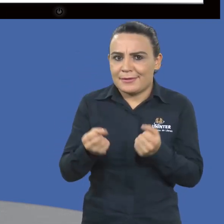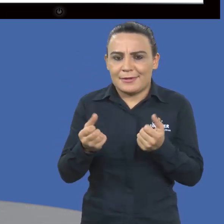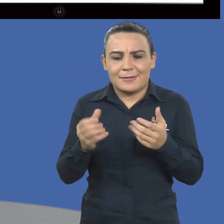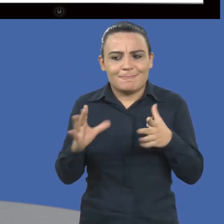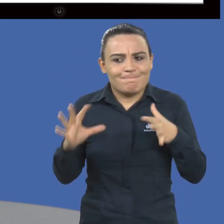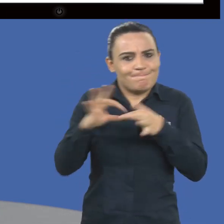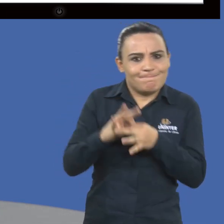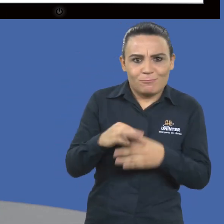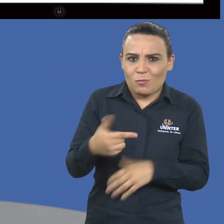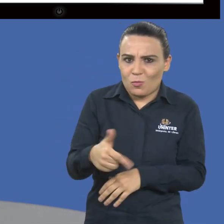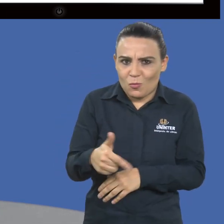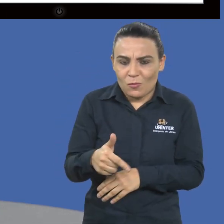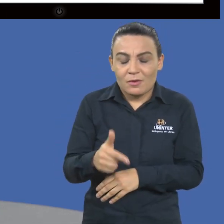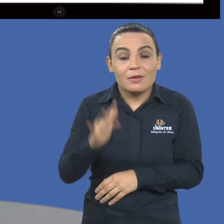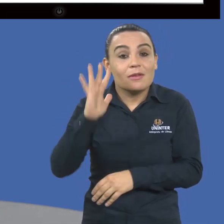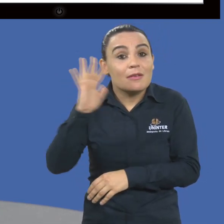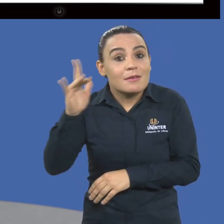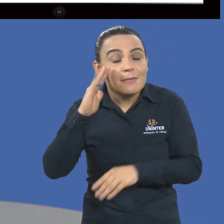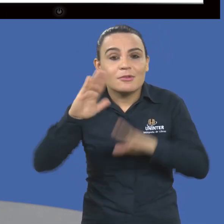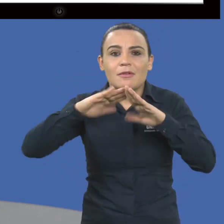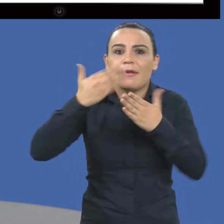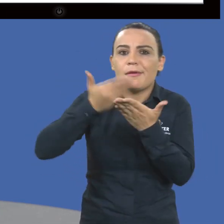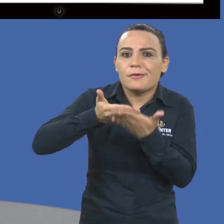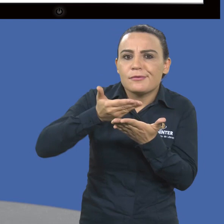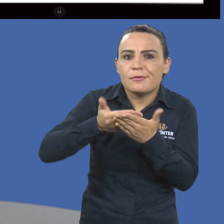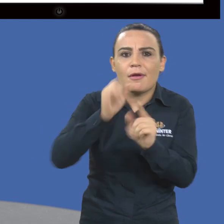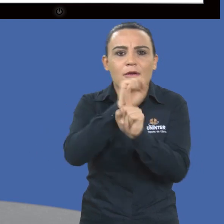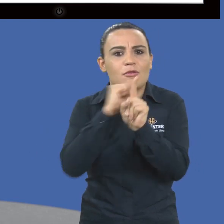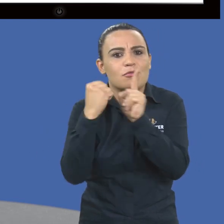um grande trabalho que nós temos que fazer,